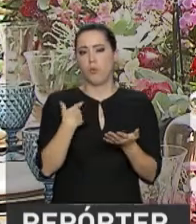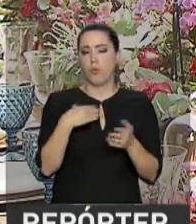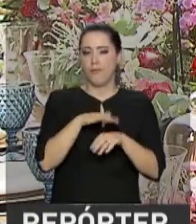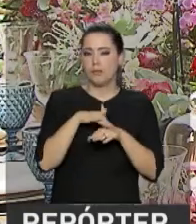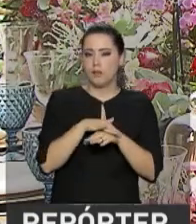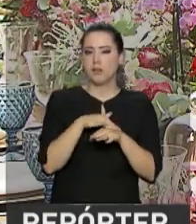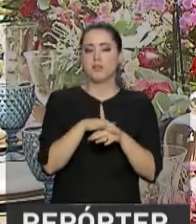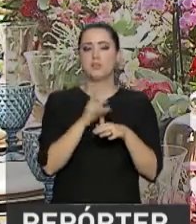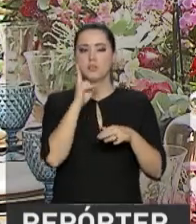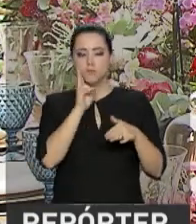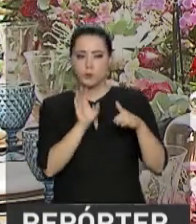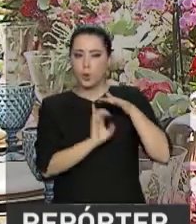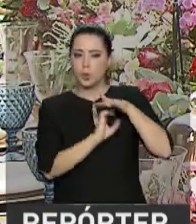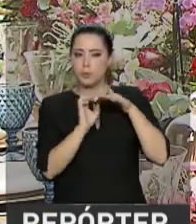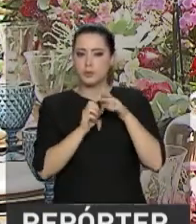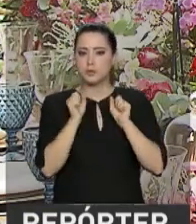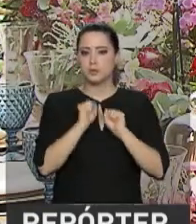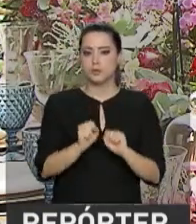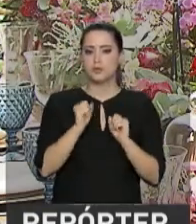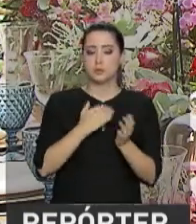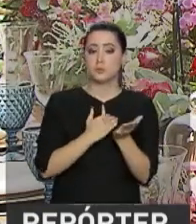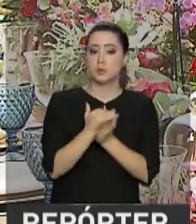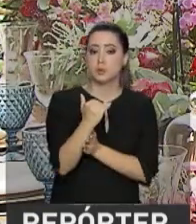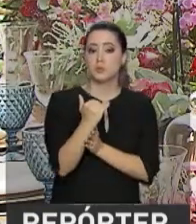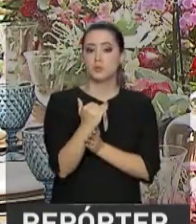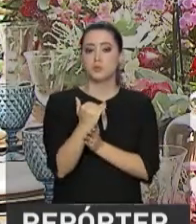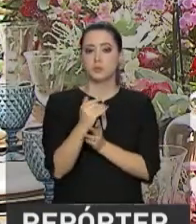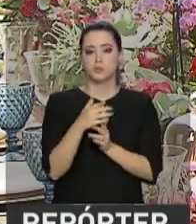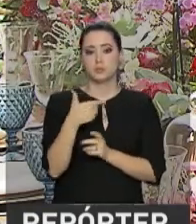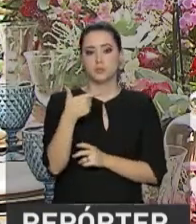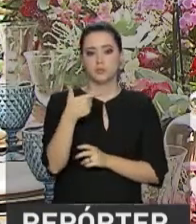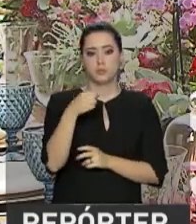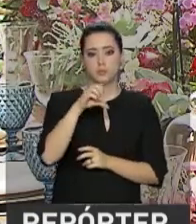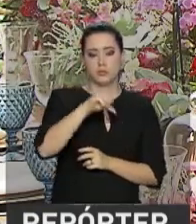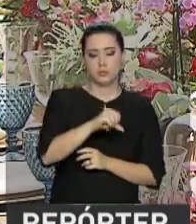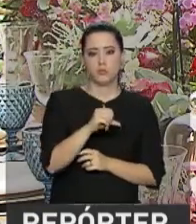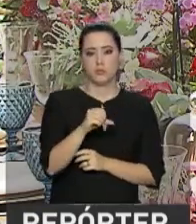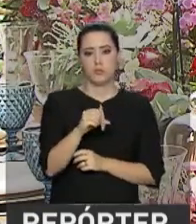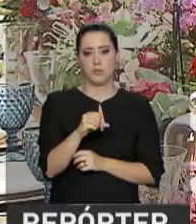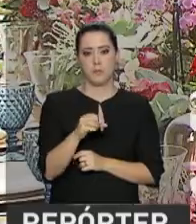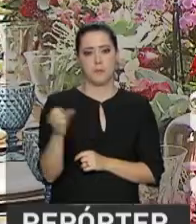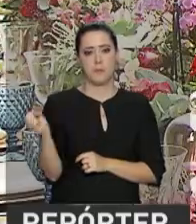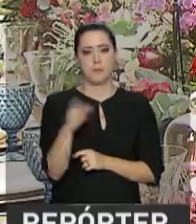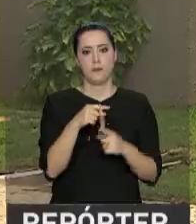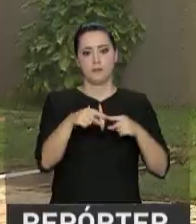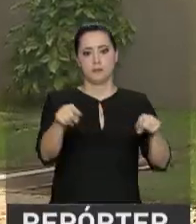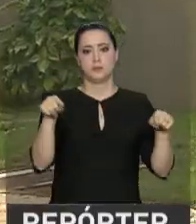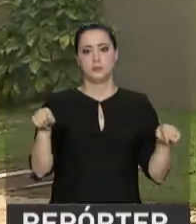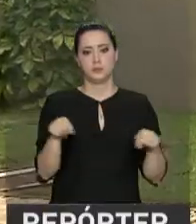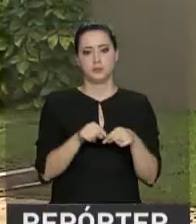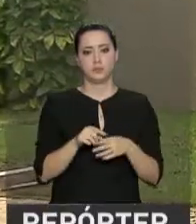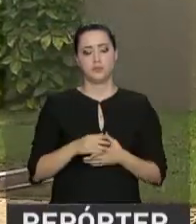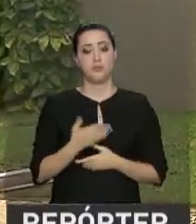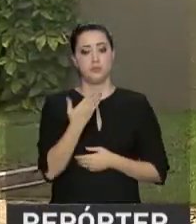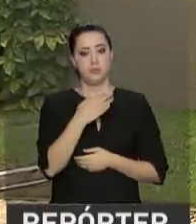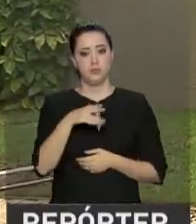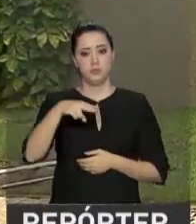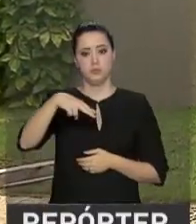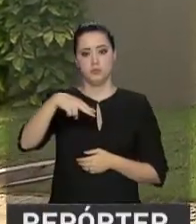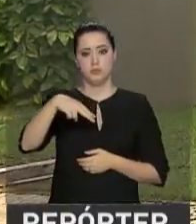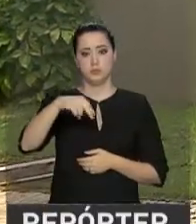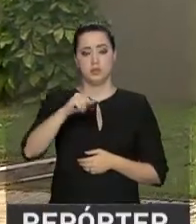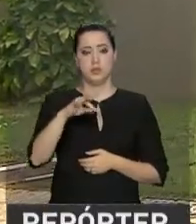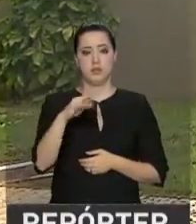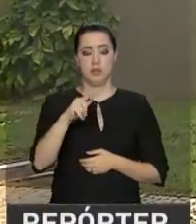é é dada no início em 2019 nessa nova loja já natália atua nas duas